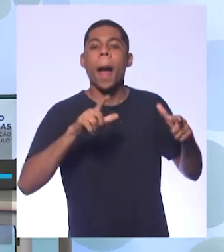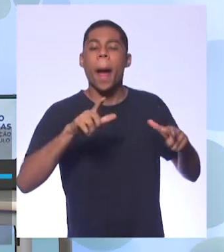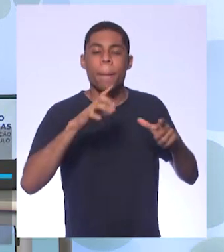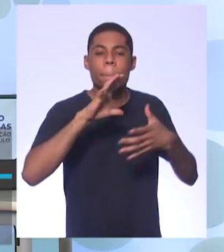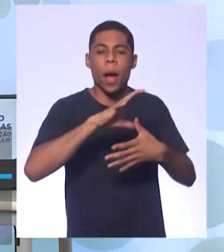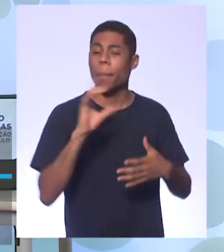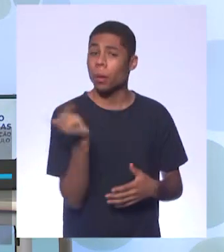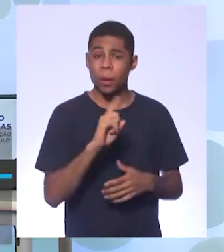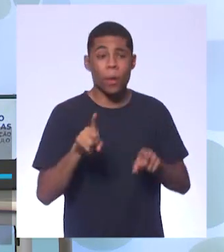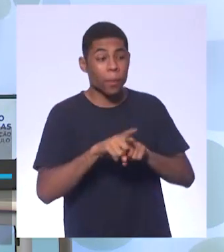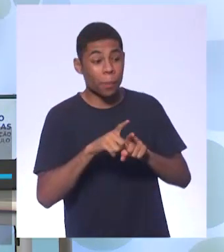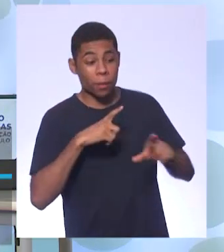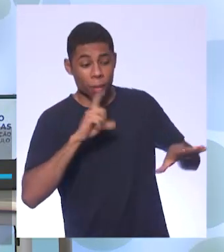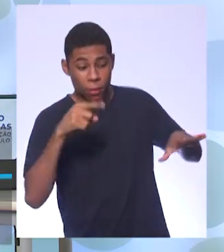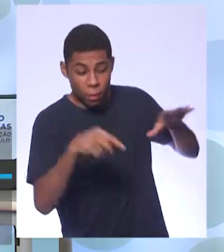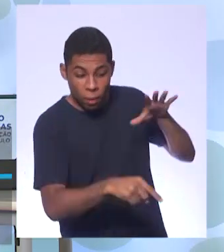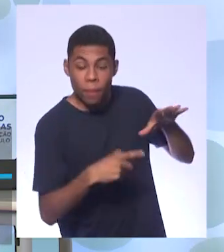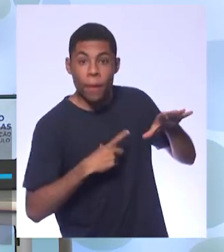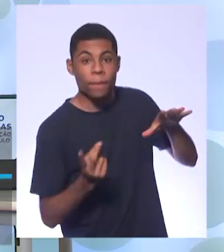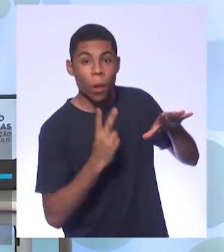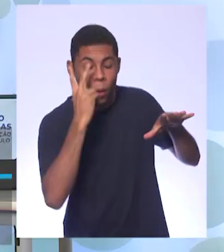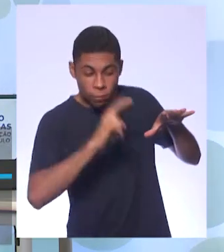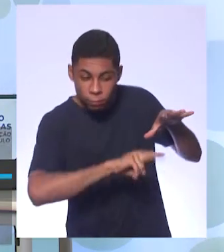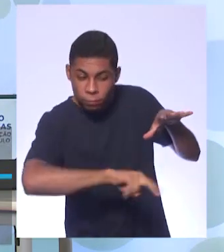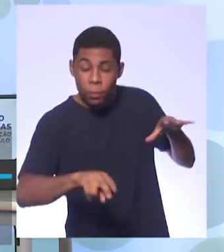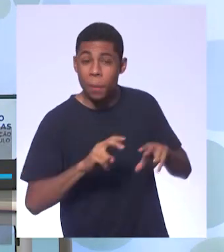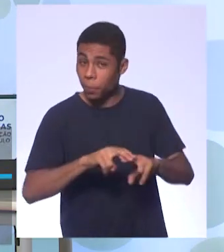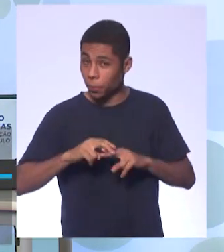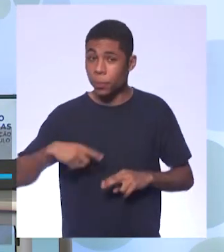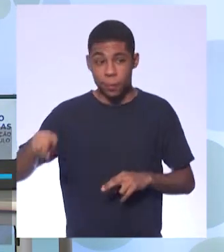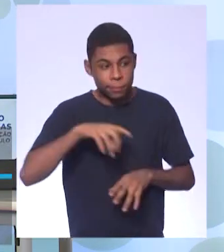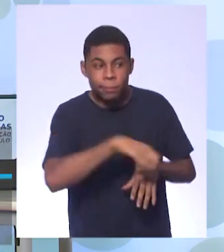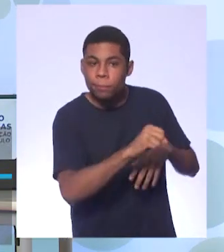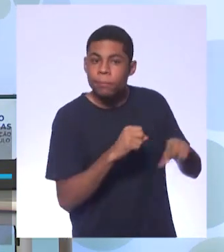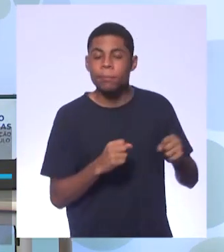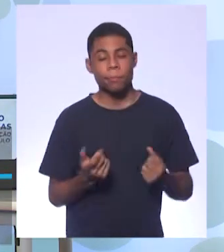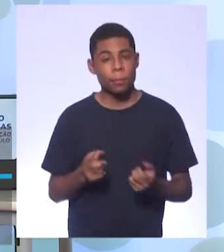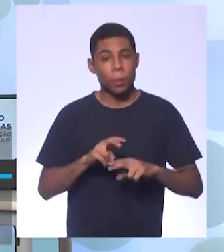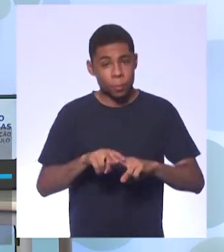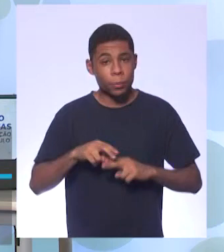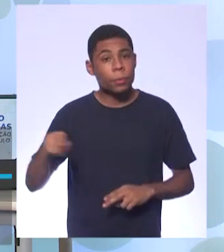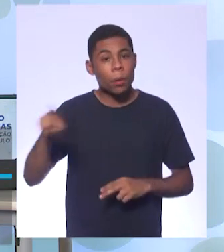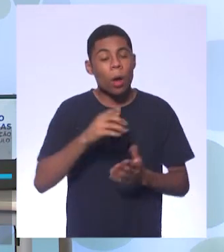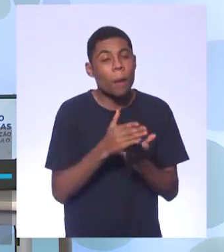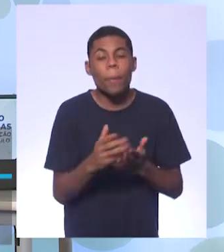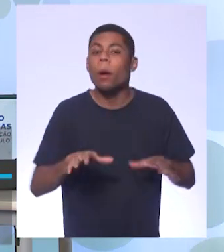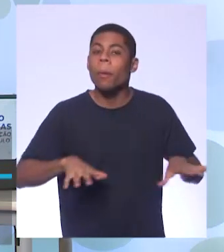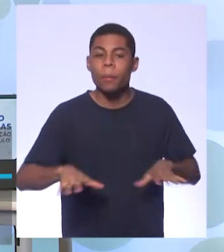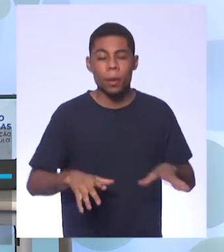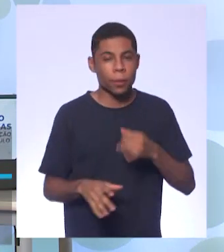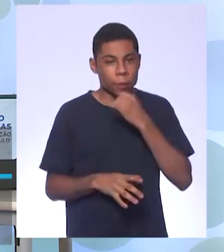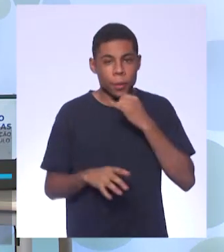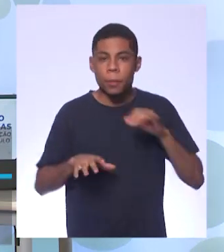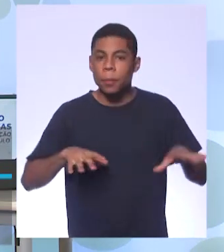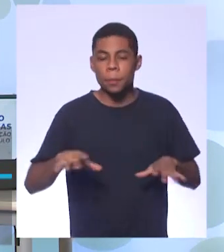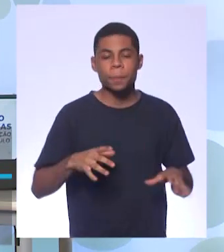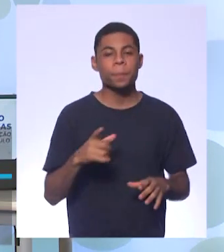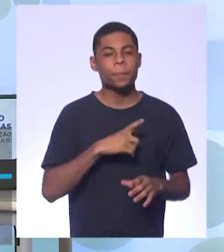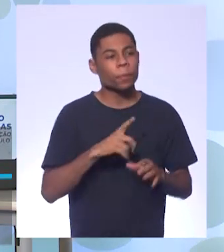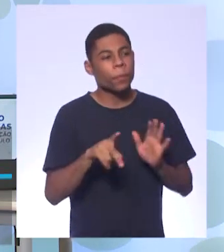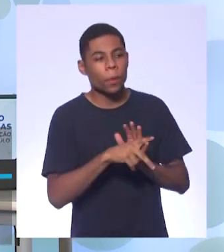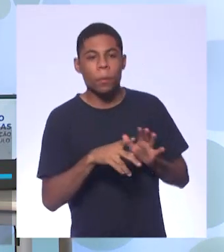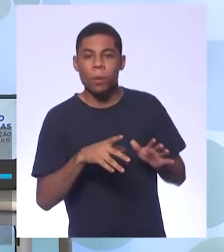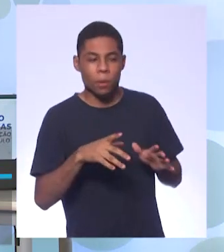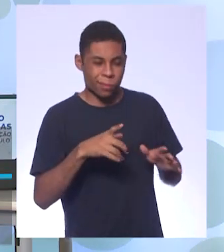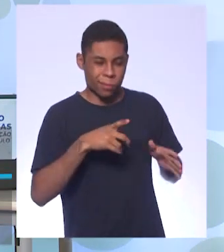dela. Então, por isso que com essa expansão territorial, começa a ter esses movimentos, né, movimentos nativistas, que também progride